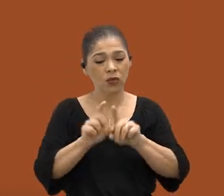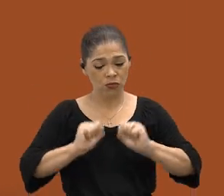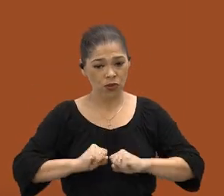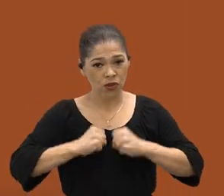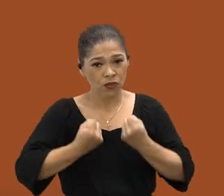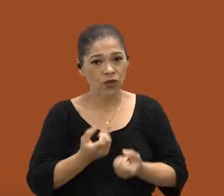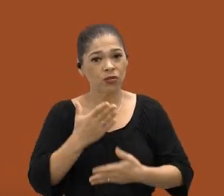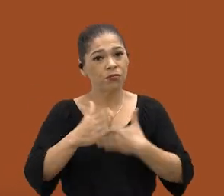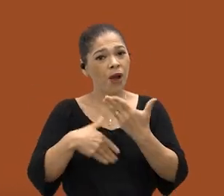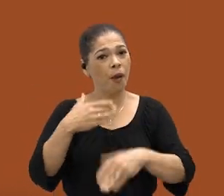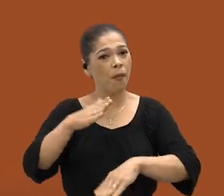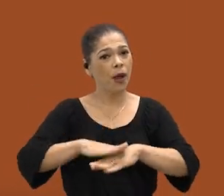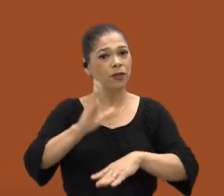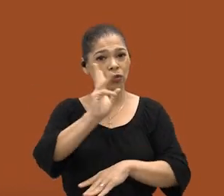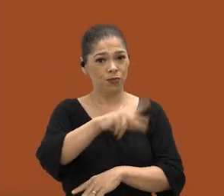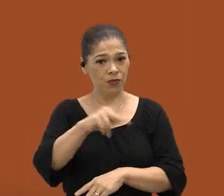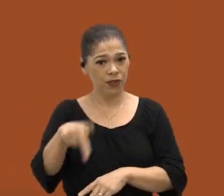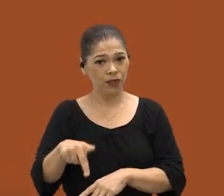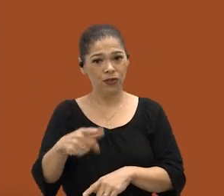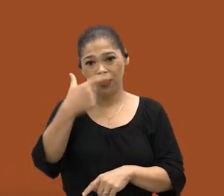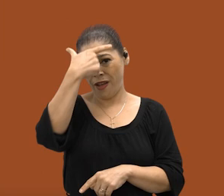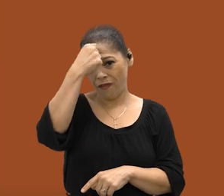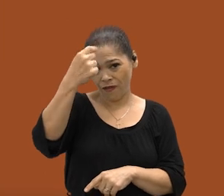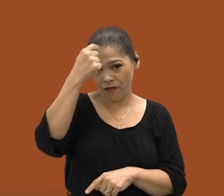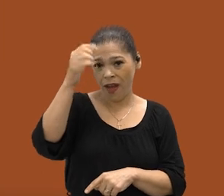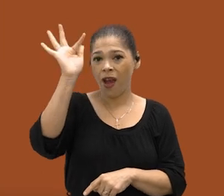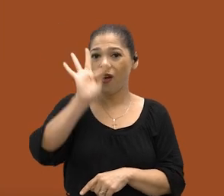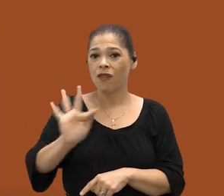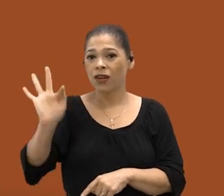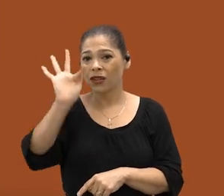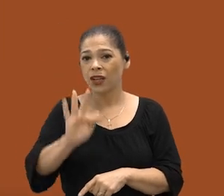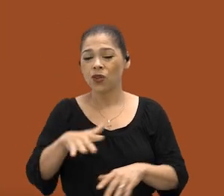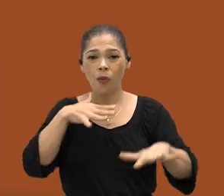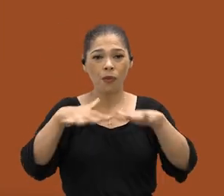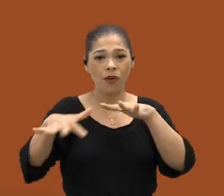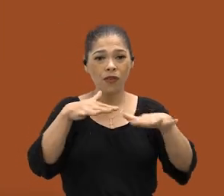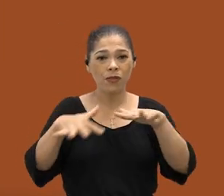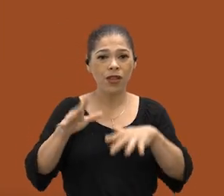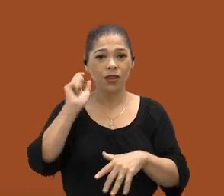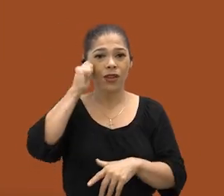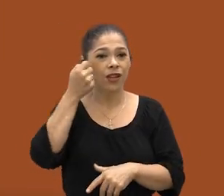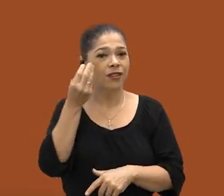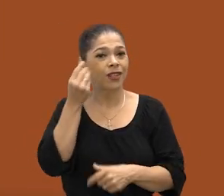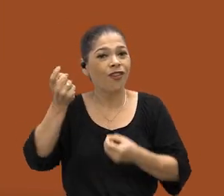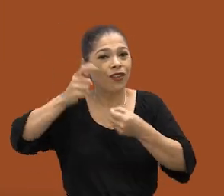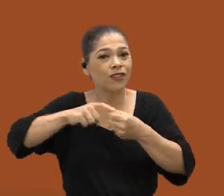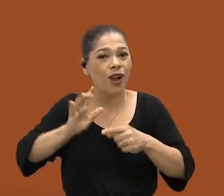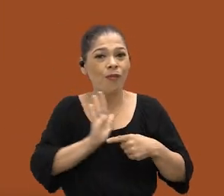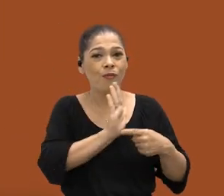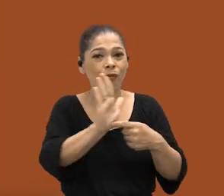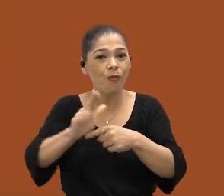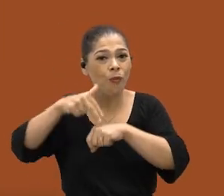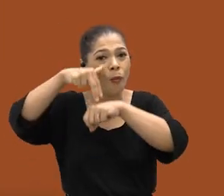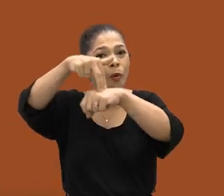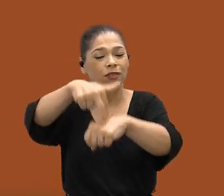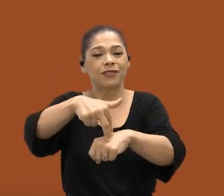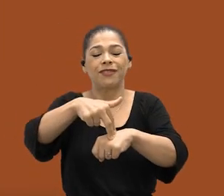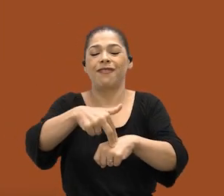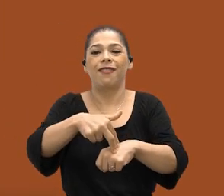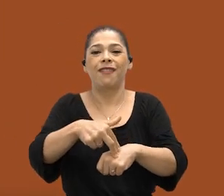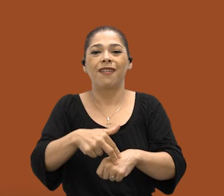existe um esforço e cada vez mais hoje os professores academia movimento negro Tenta recuperar e dar visibilidade